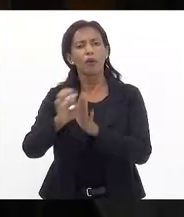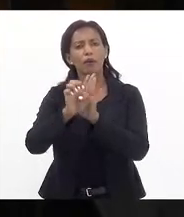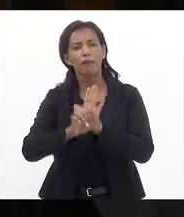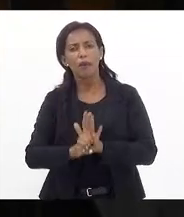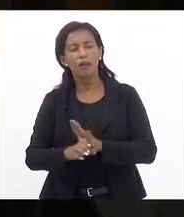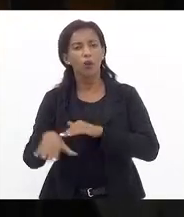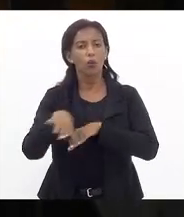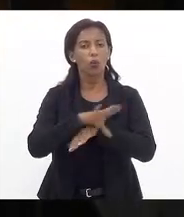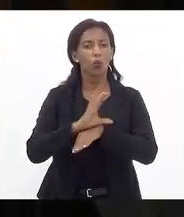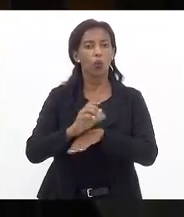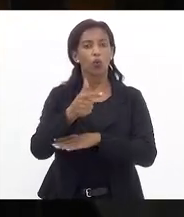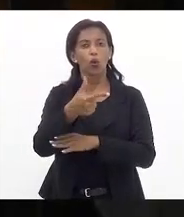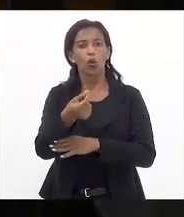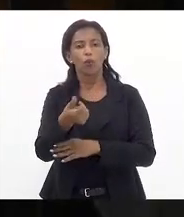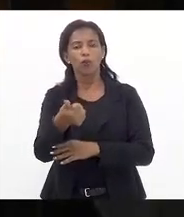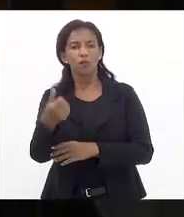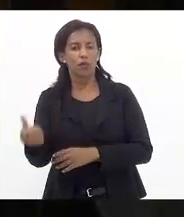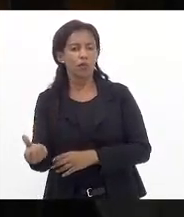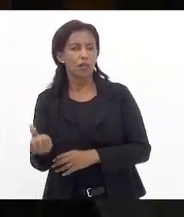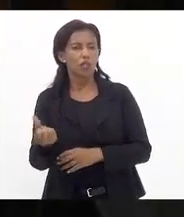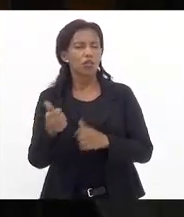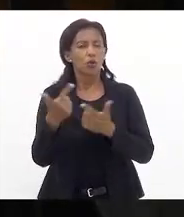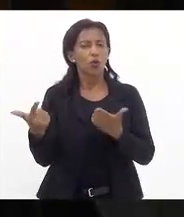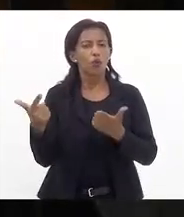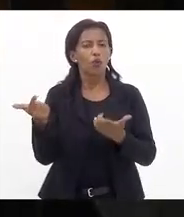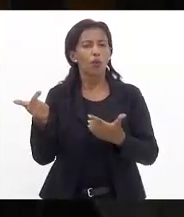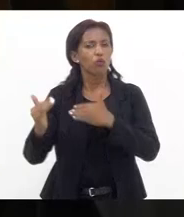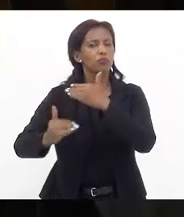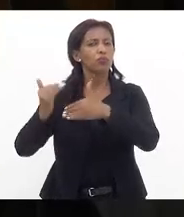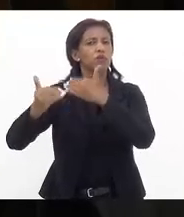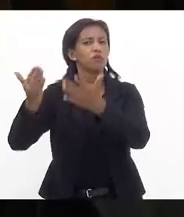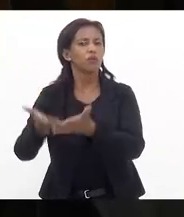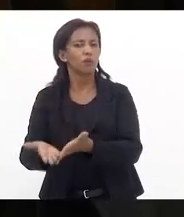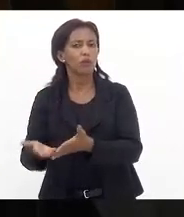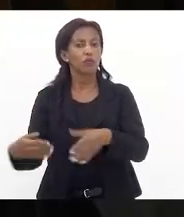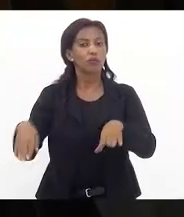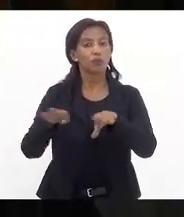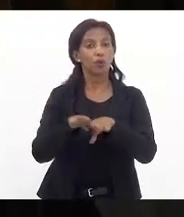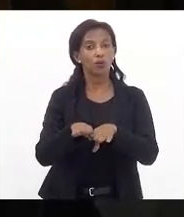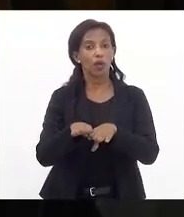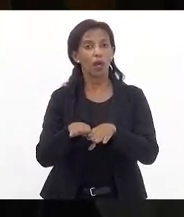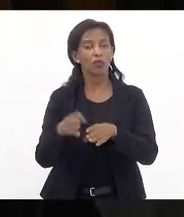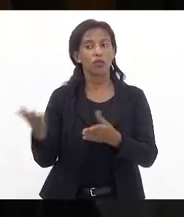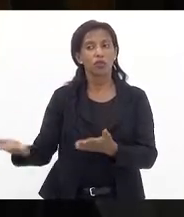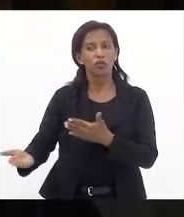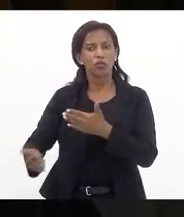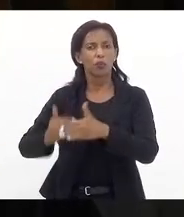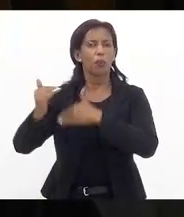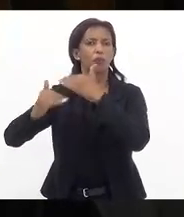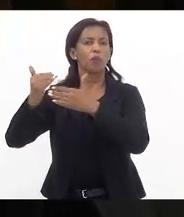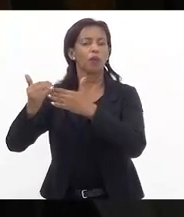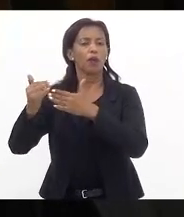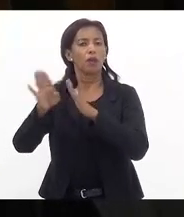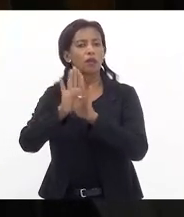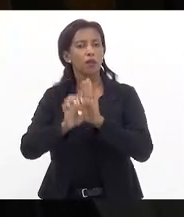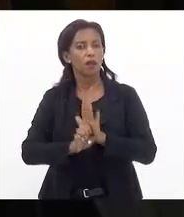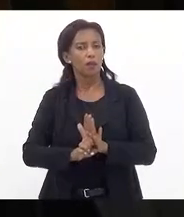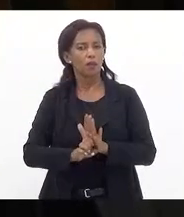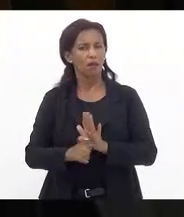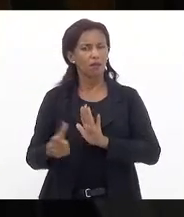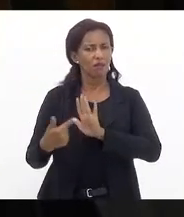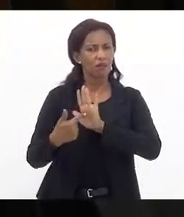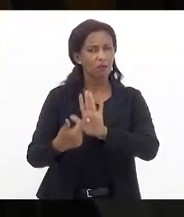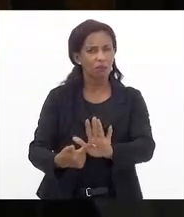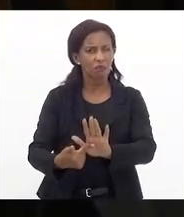constitucional 95/2016? Qual foi a dimensão de desenvolvimento, de igualdade, de prosperidade que a emenda constitucional da morte